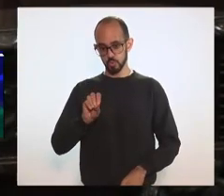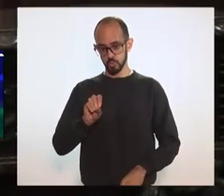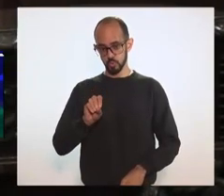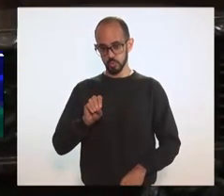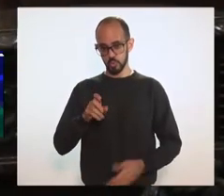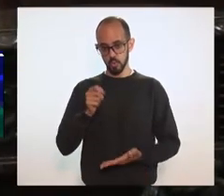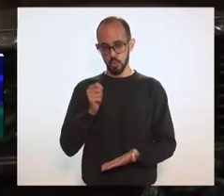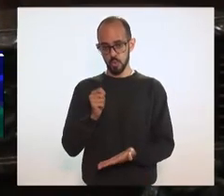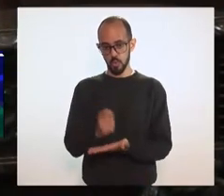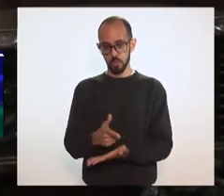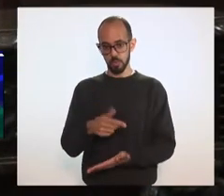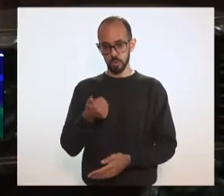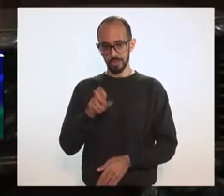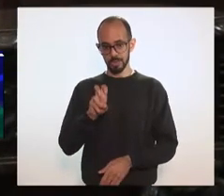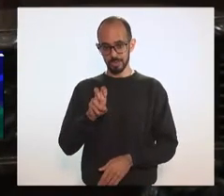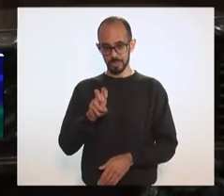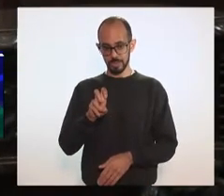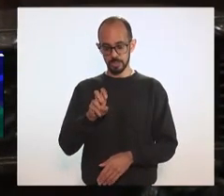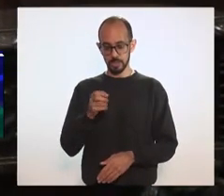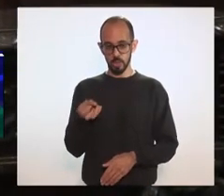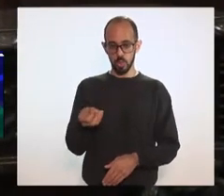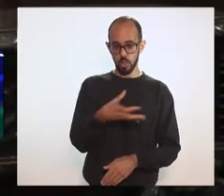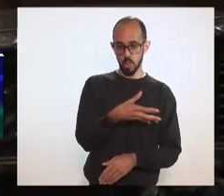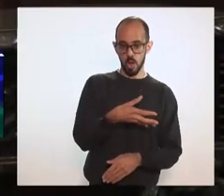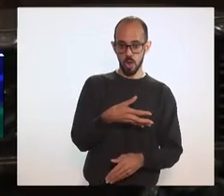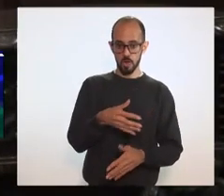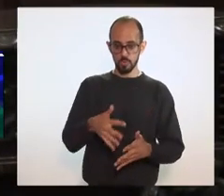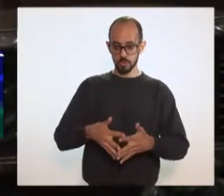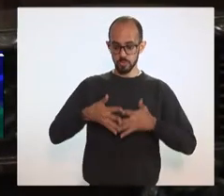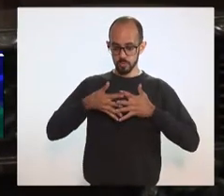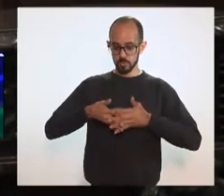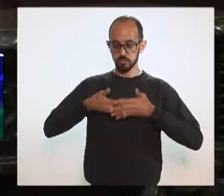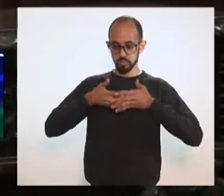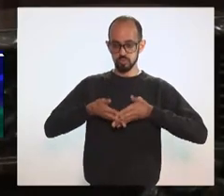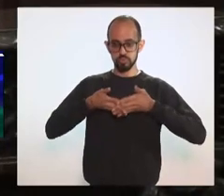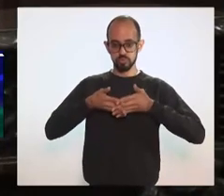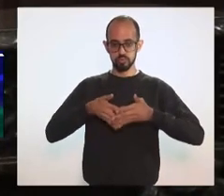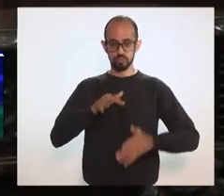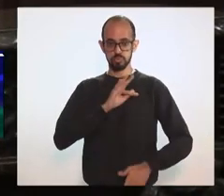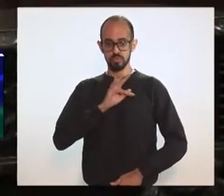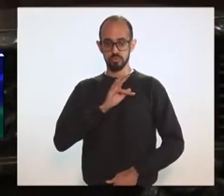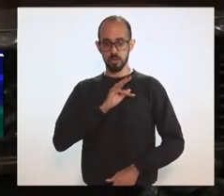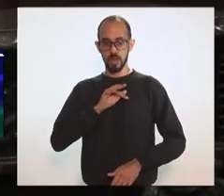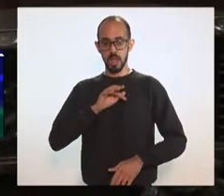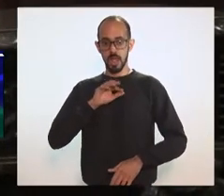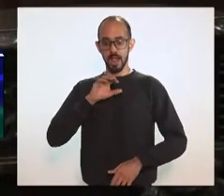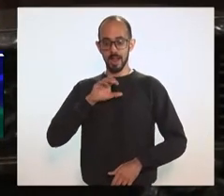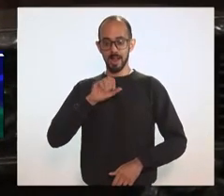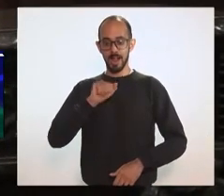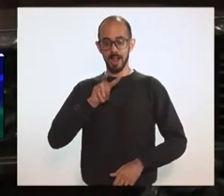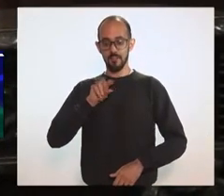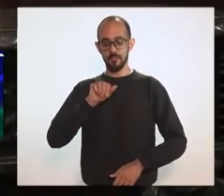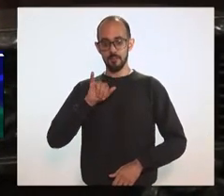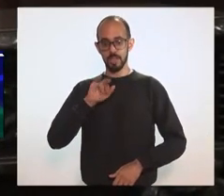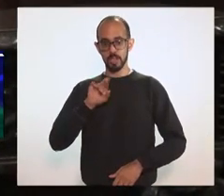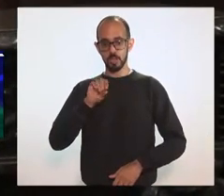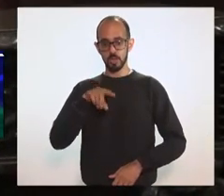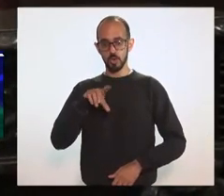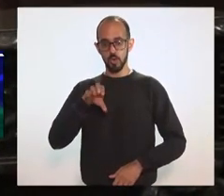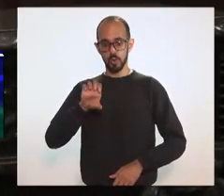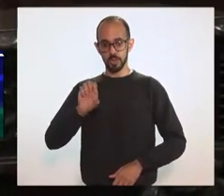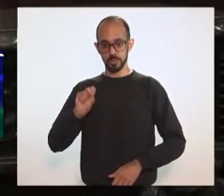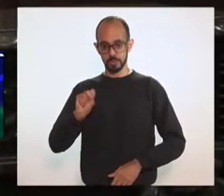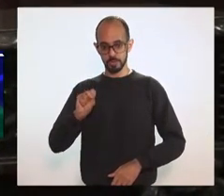15 novos caveirões e a um valor de 10 milhões. Ou seja, a favela hoje que não